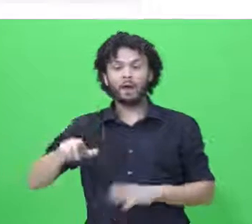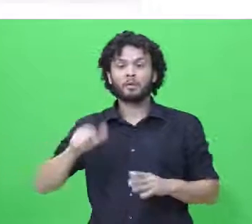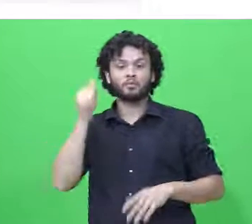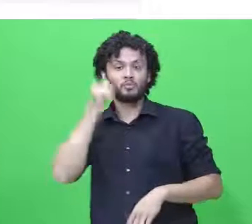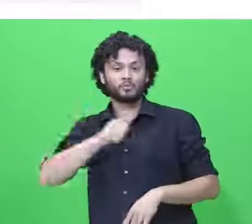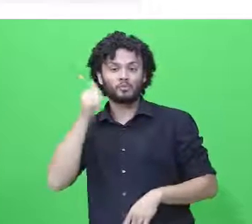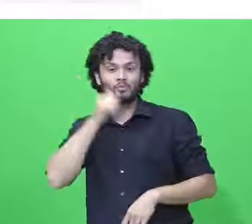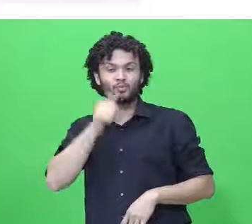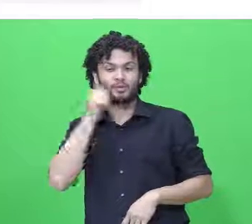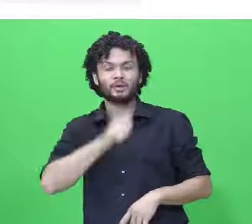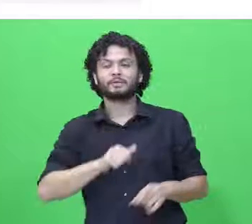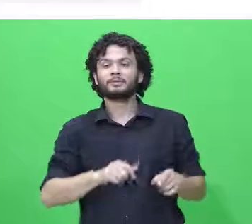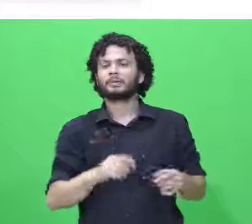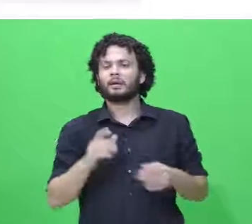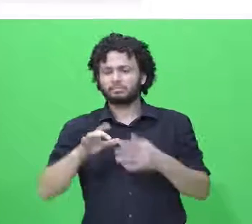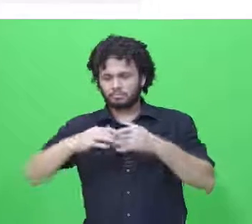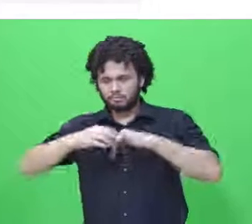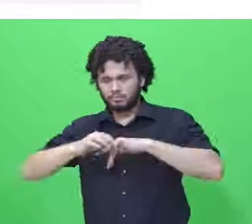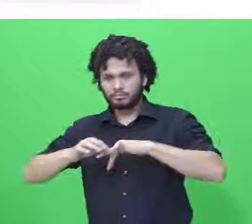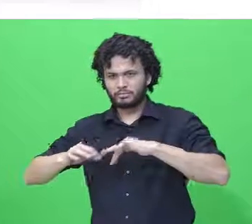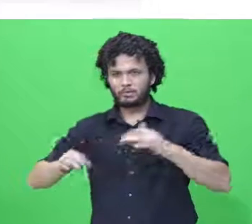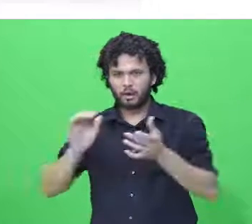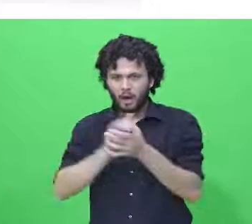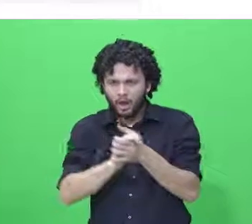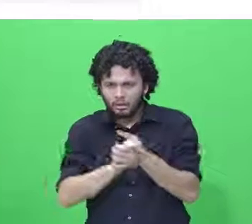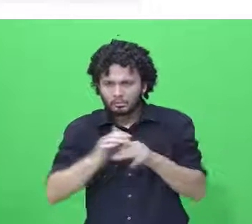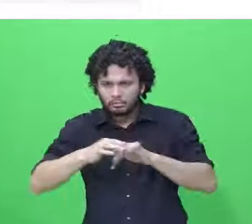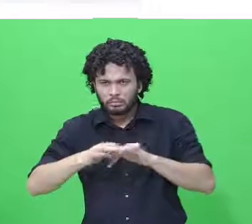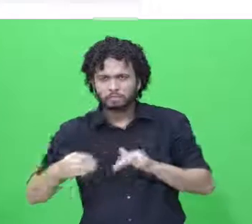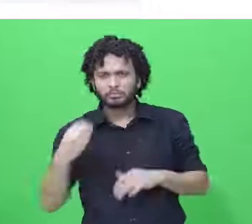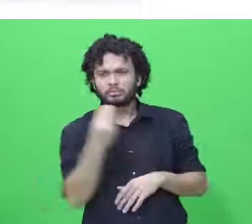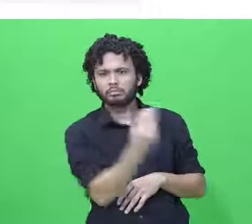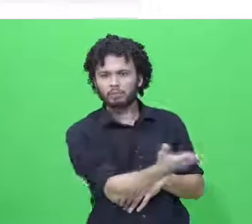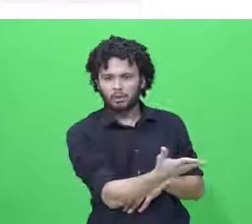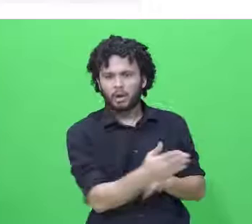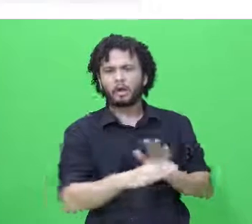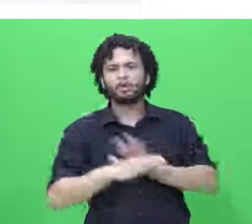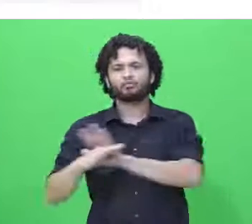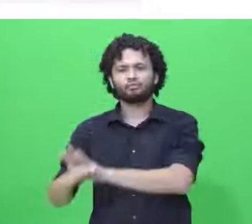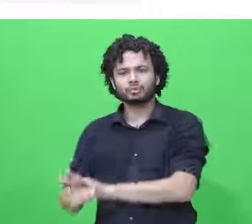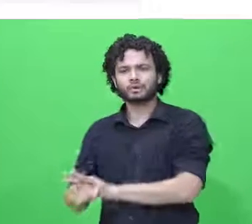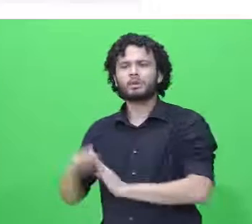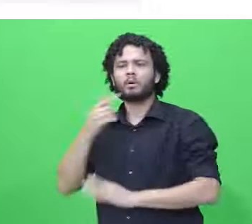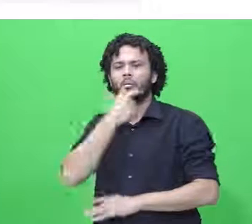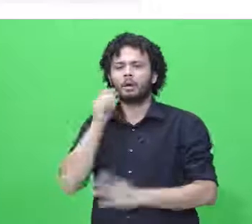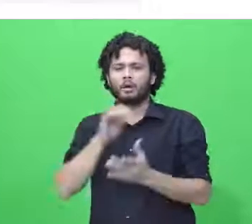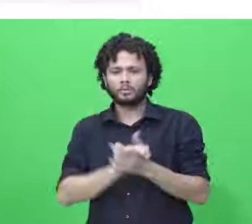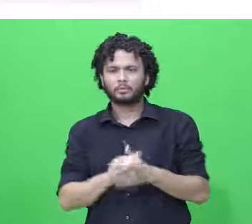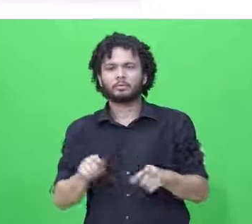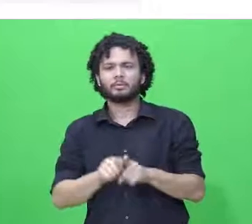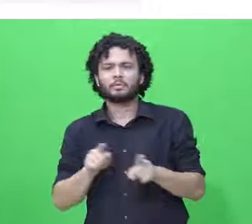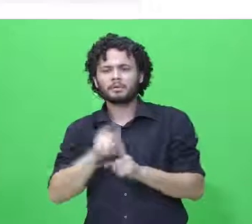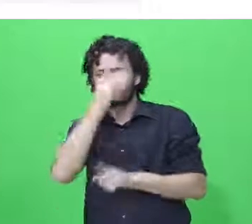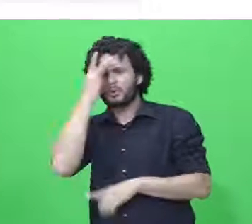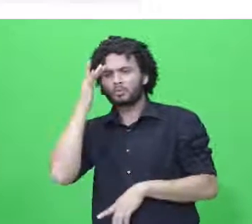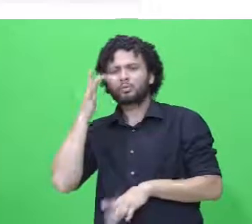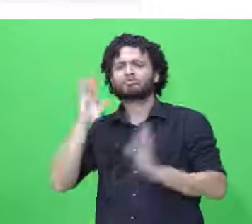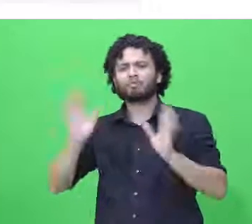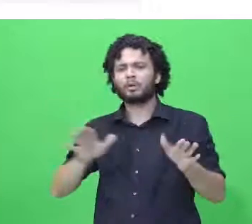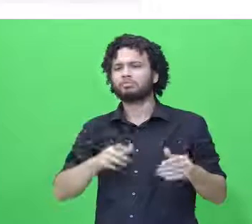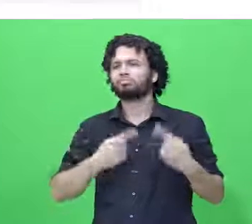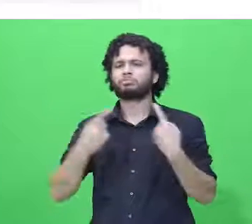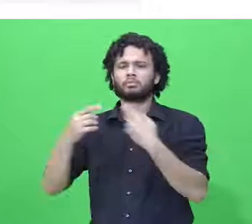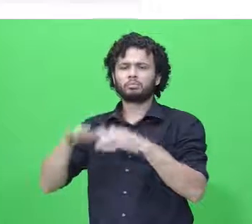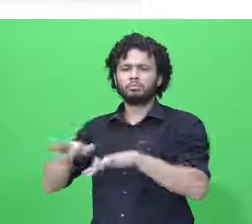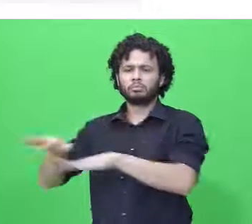que, inclusive, dão as suas alianças de casamento, né? Para poder, então, ajudar os maridos ou mesmo as pessoas, então, que foram para a guerra contra